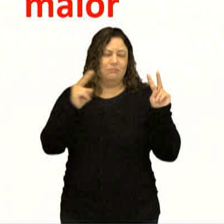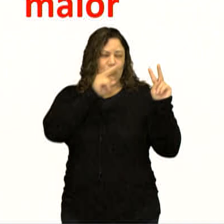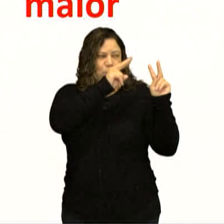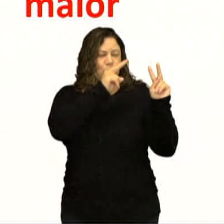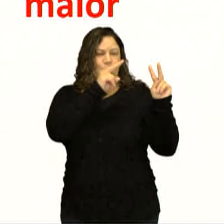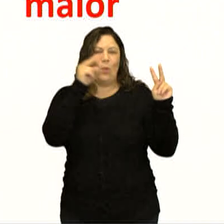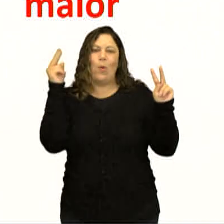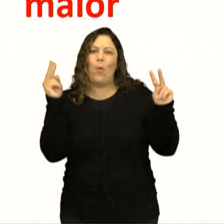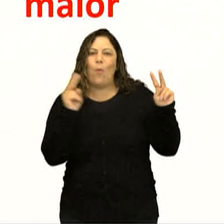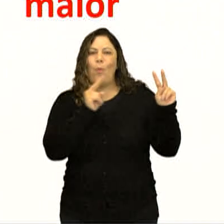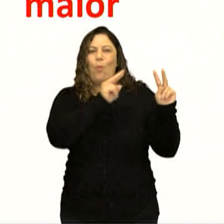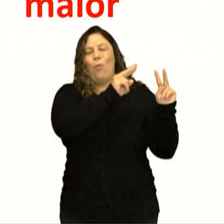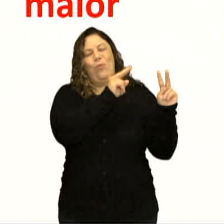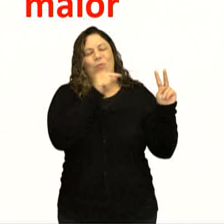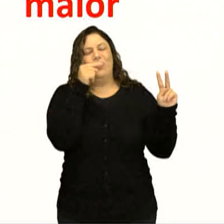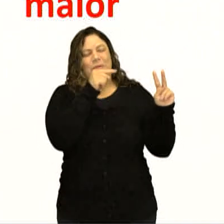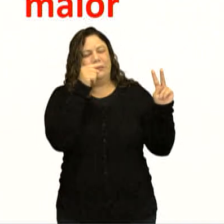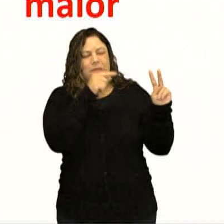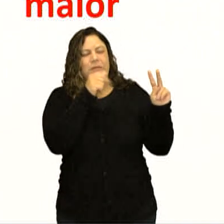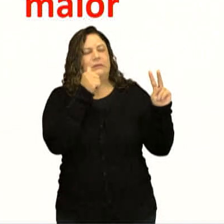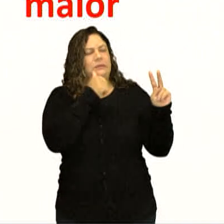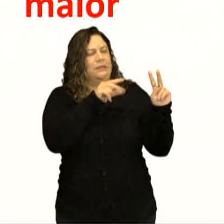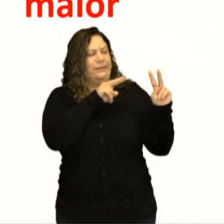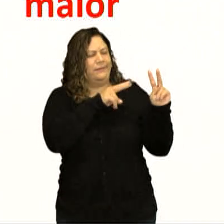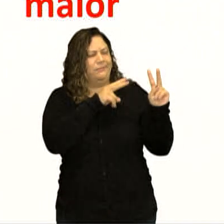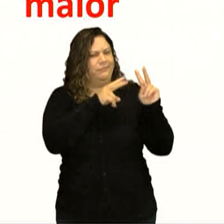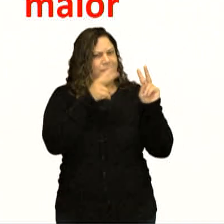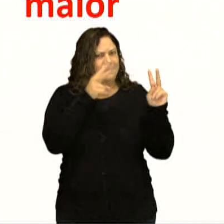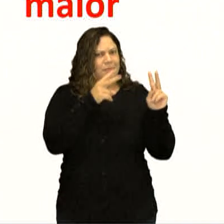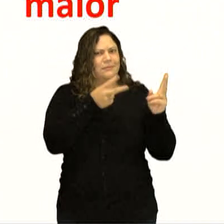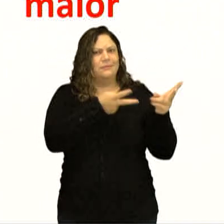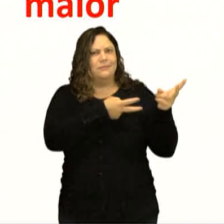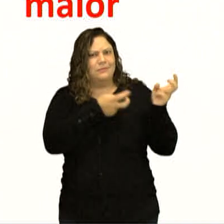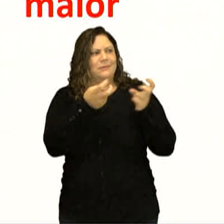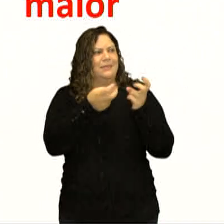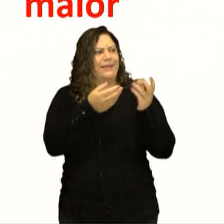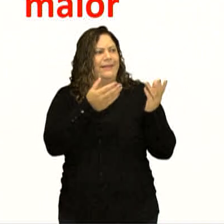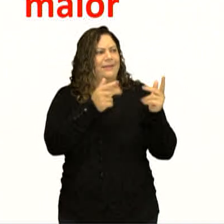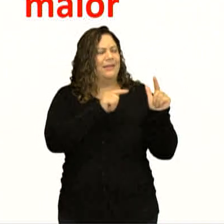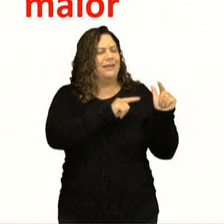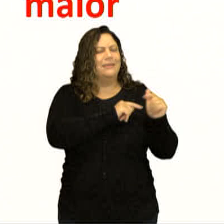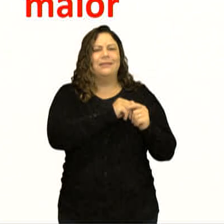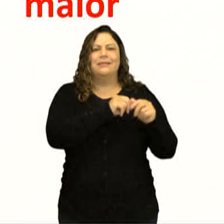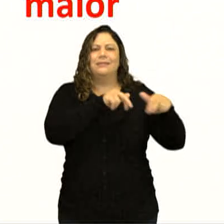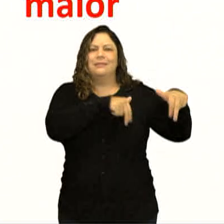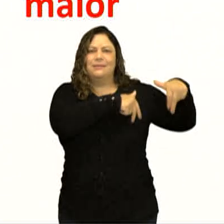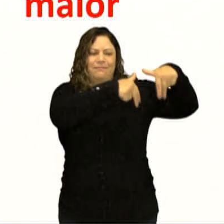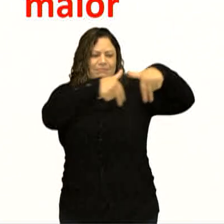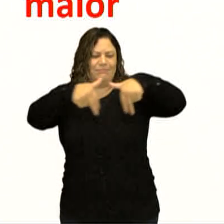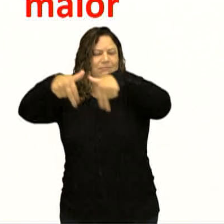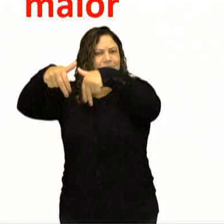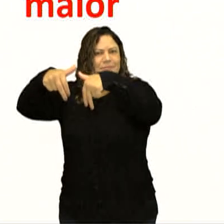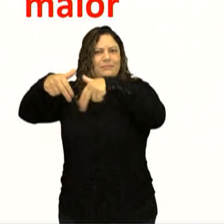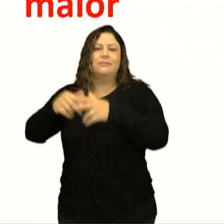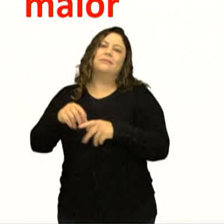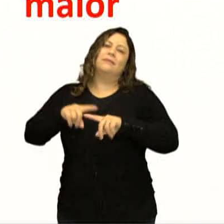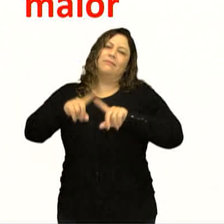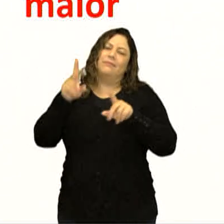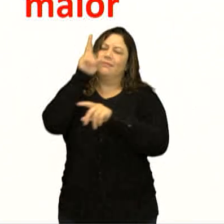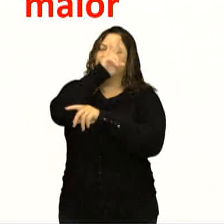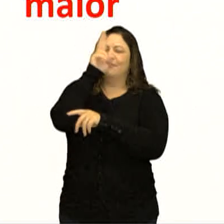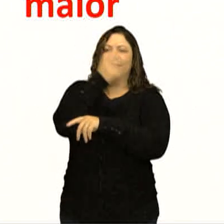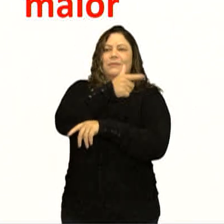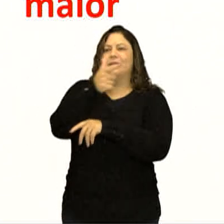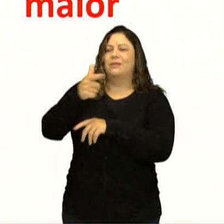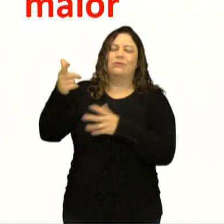na verdade, para o Norberto, e ele visto e entendesse que ela queria a sua companhia, a história não teria